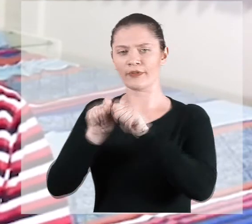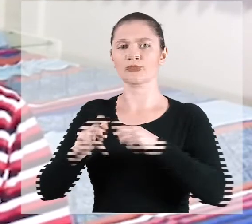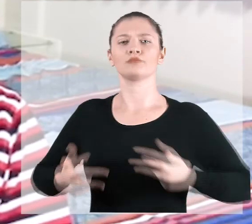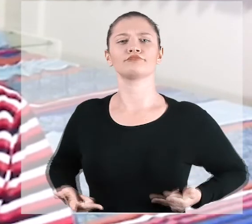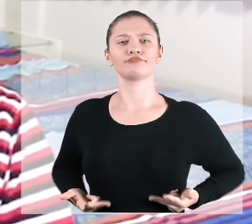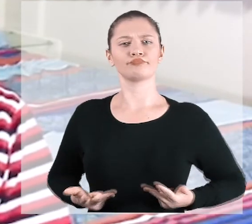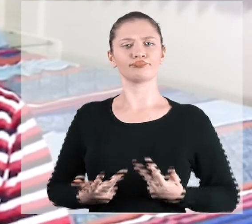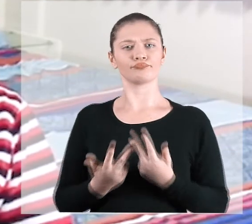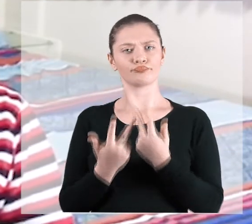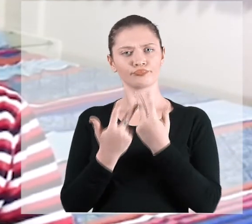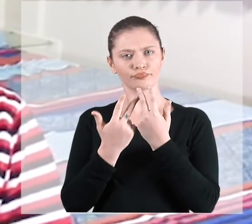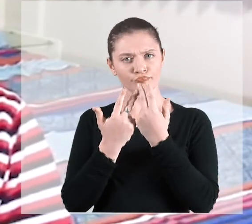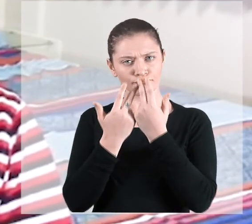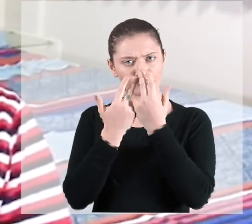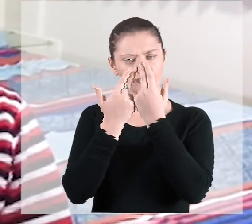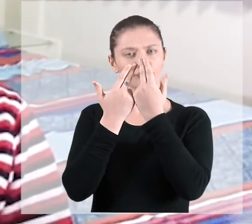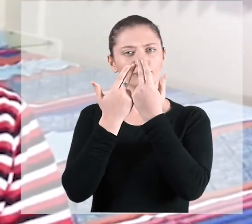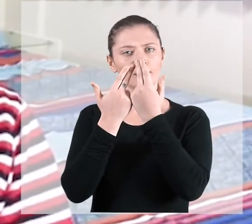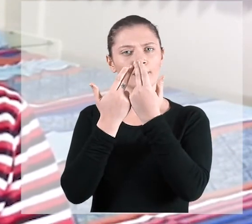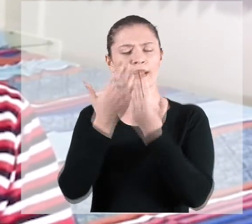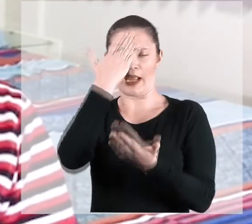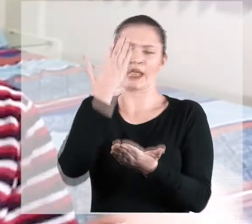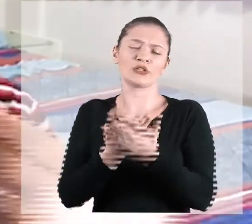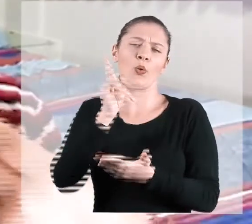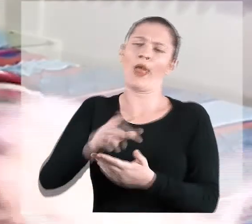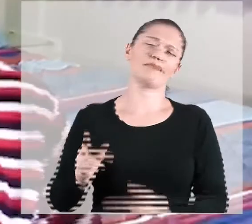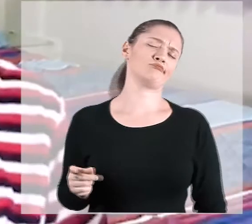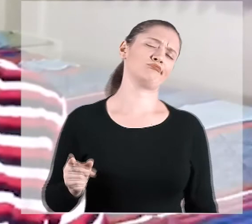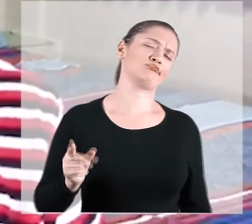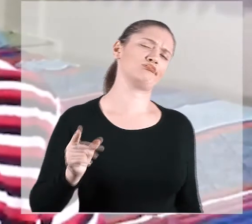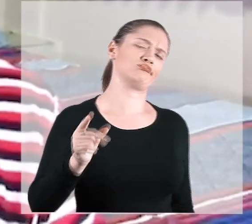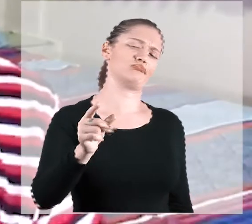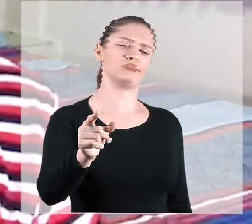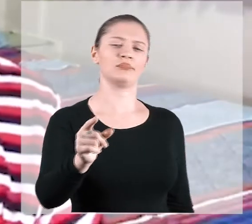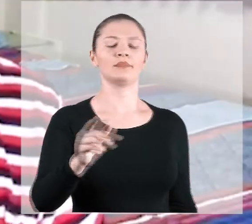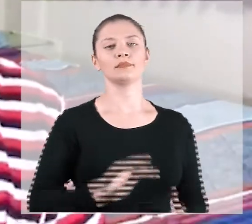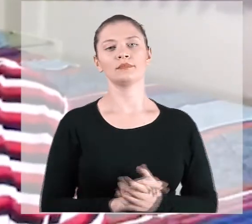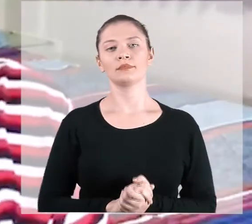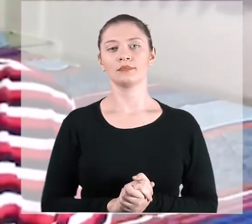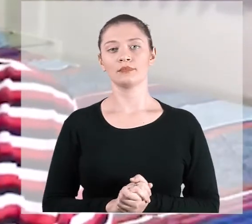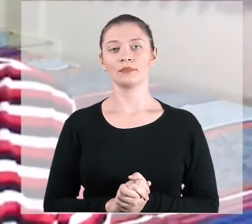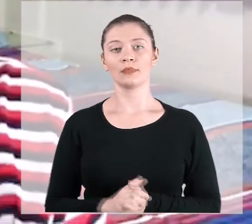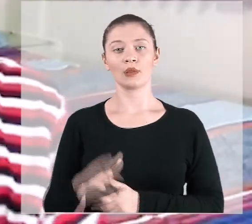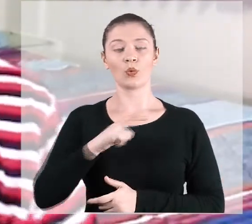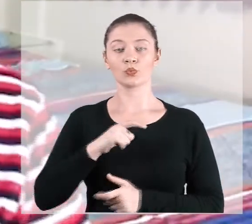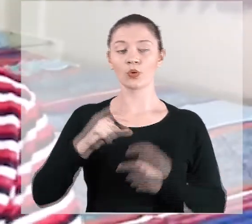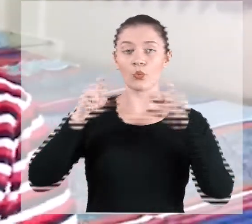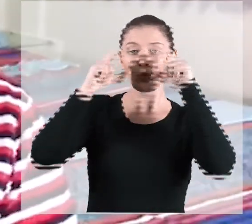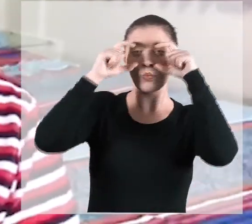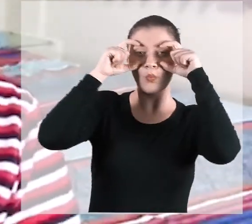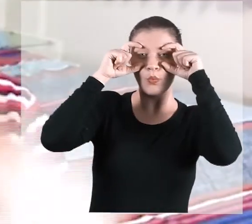traçado todo acreditando que tudo seria para sempre. Então pode olhar no meu rosto, eu tenho nos olhos, eu